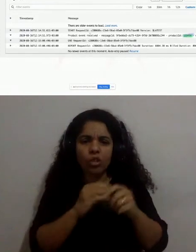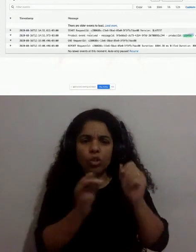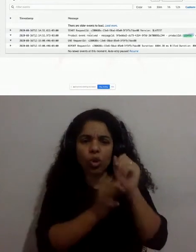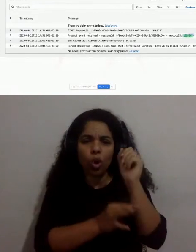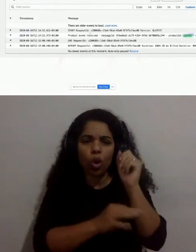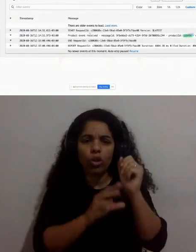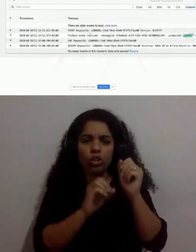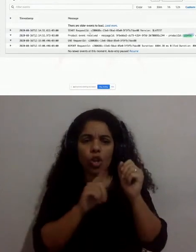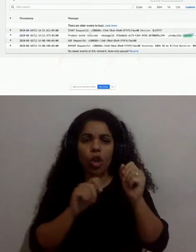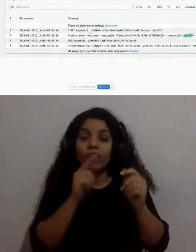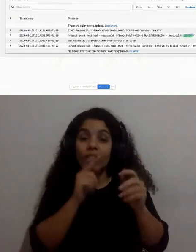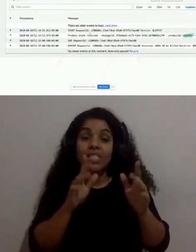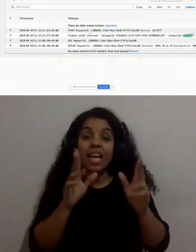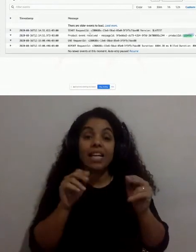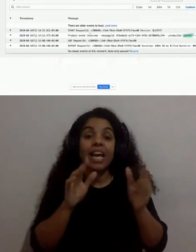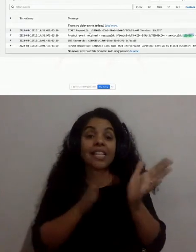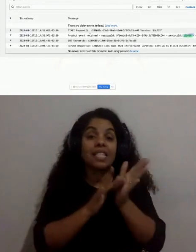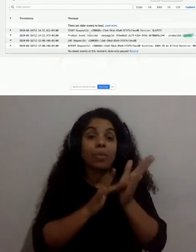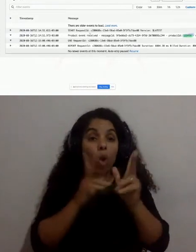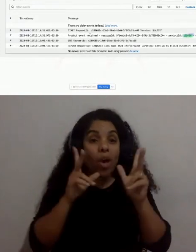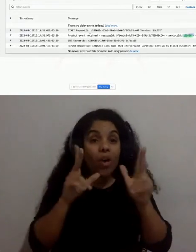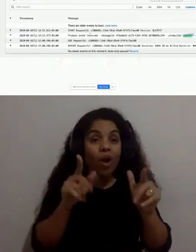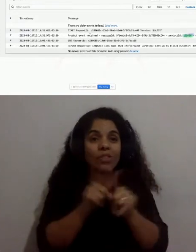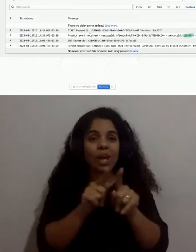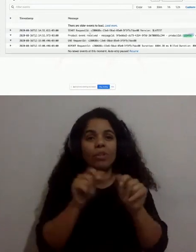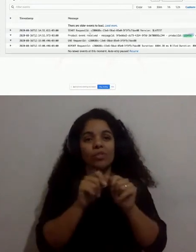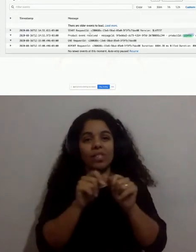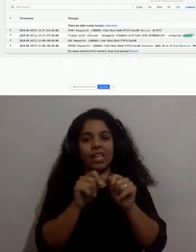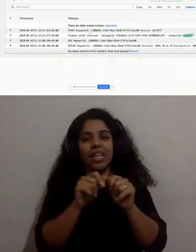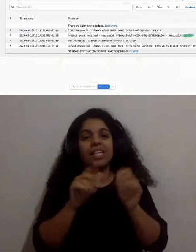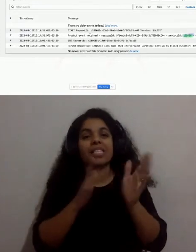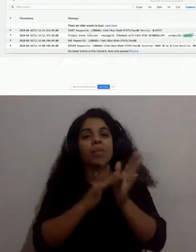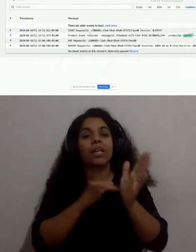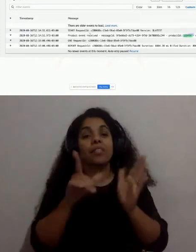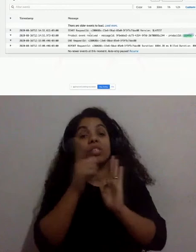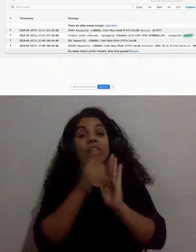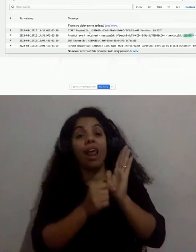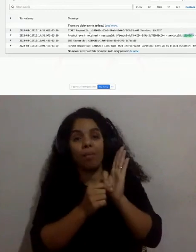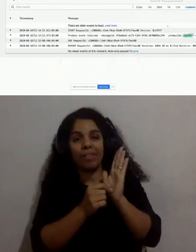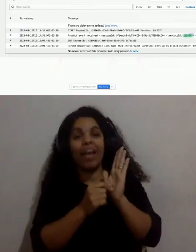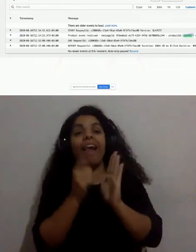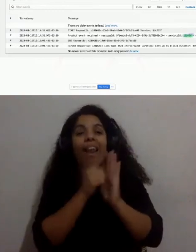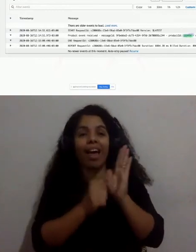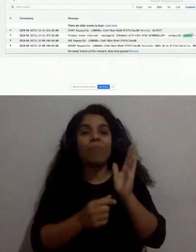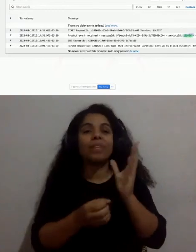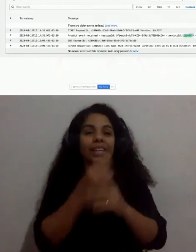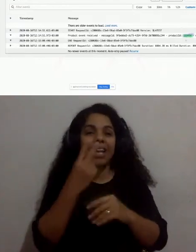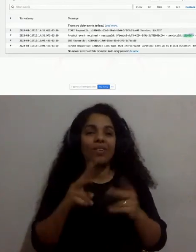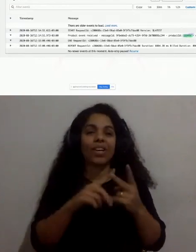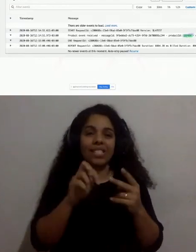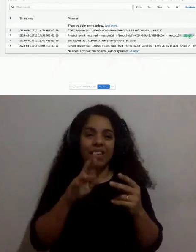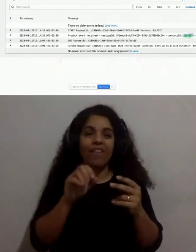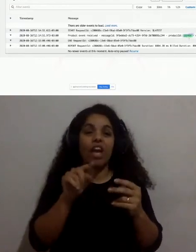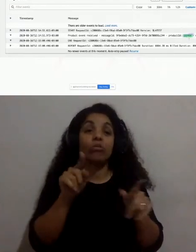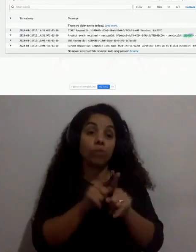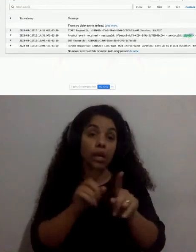você simulou exatamente como você simularia se fosse o Lambda criando esse evento. Está aqui